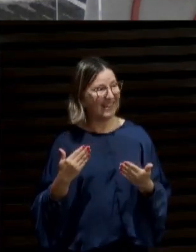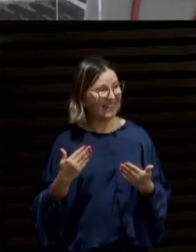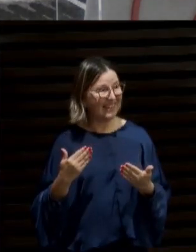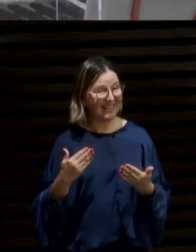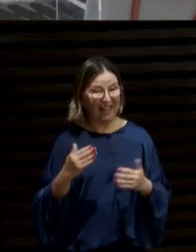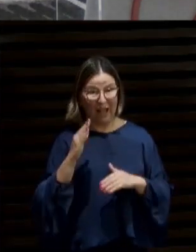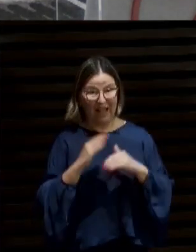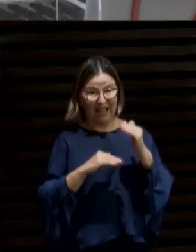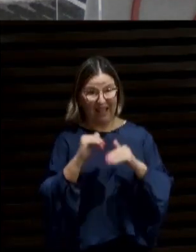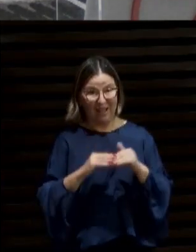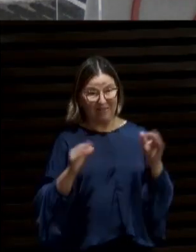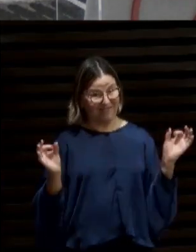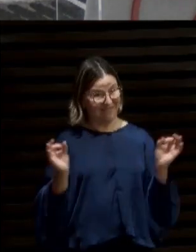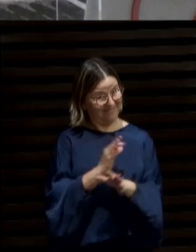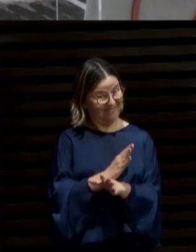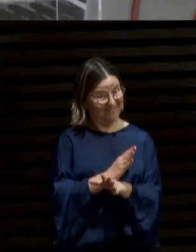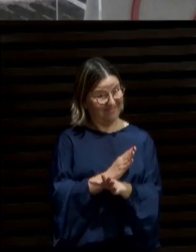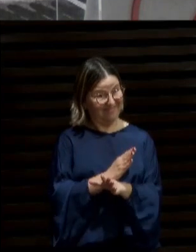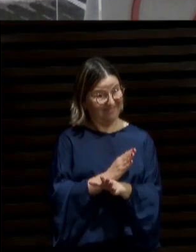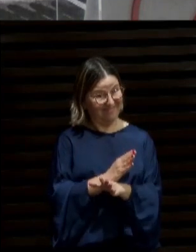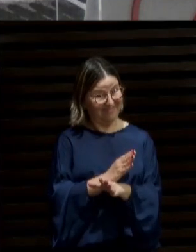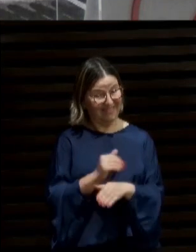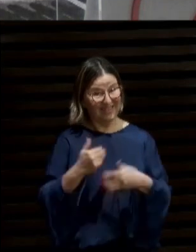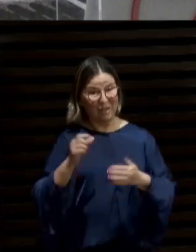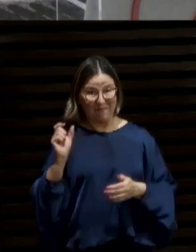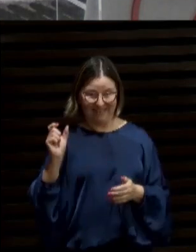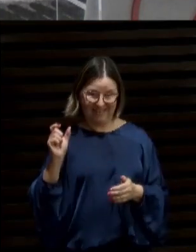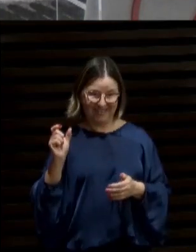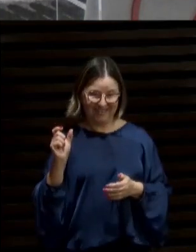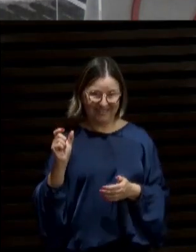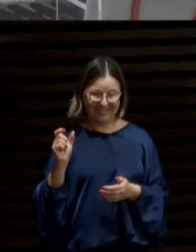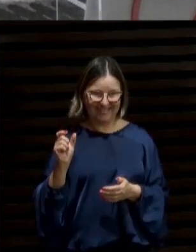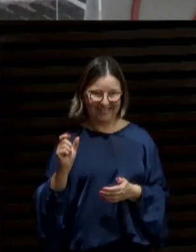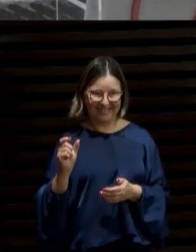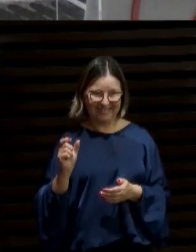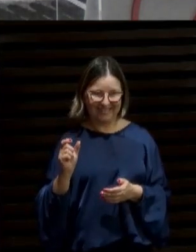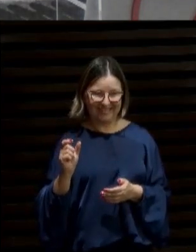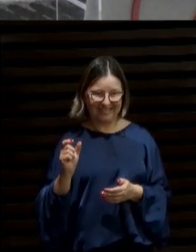Ele te deu a obra consumada. Te deu a palavra.